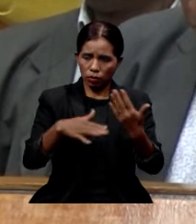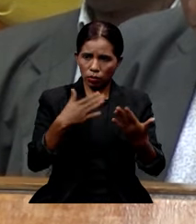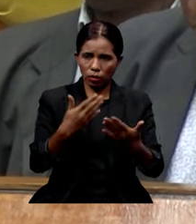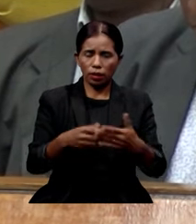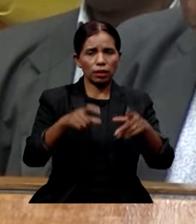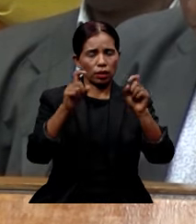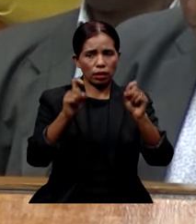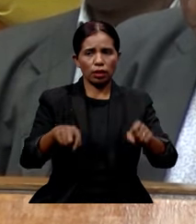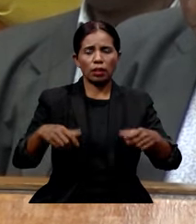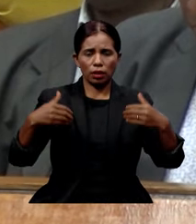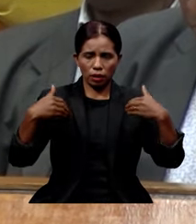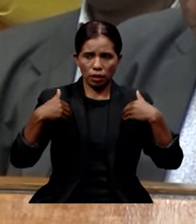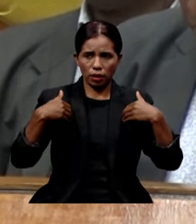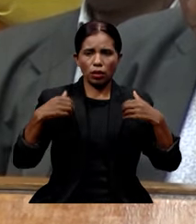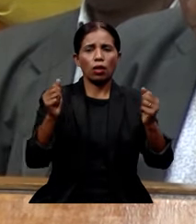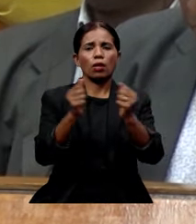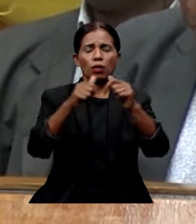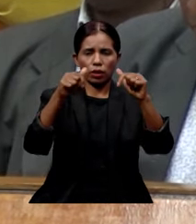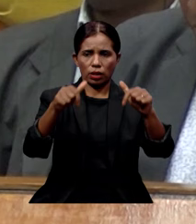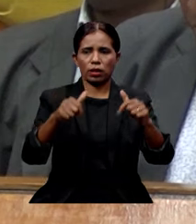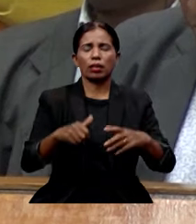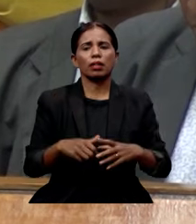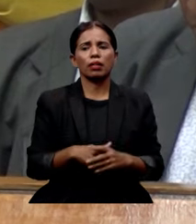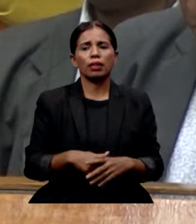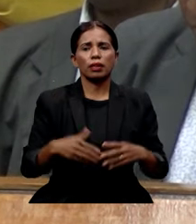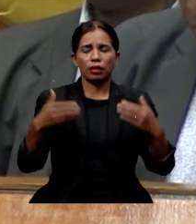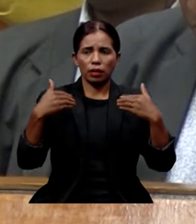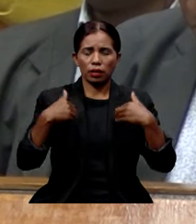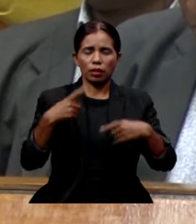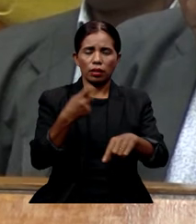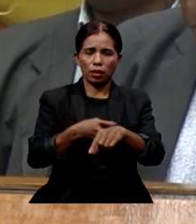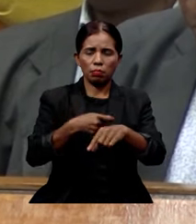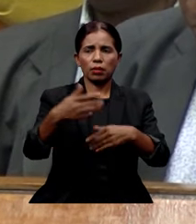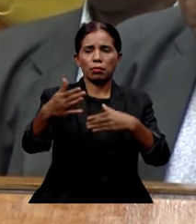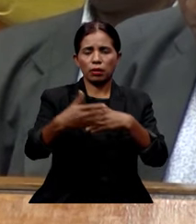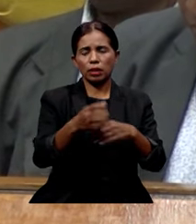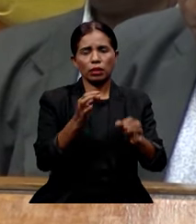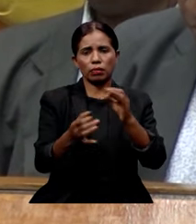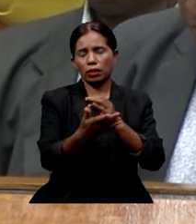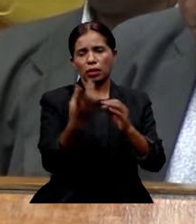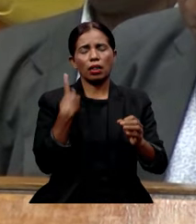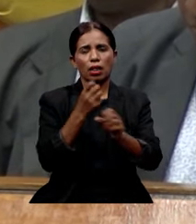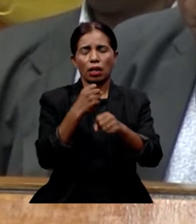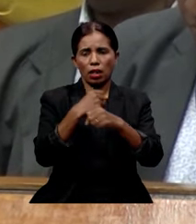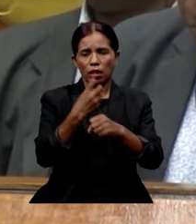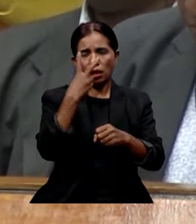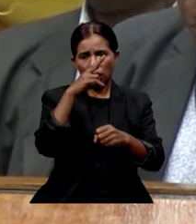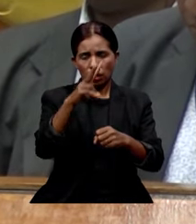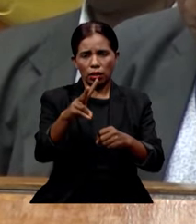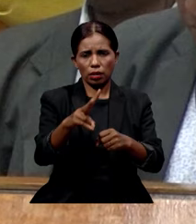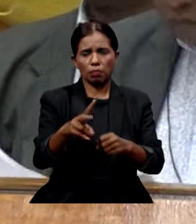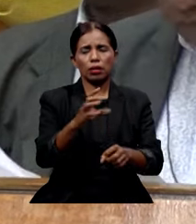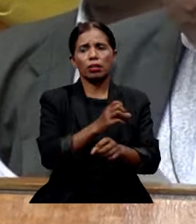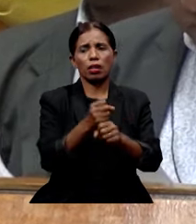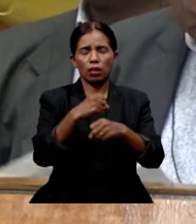que ia cautela ona ida né e ia tempo bada se ita halo avaliação basir nebe halo pressão de